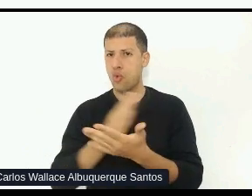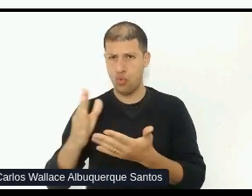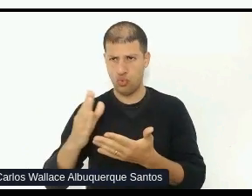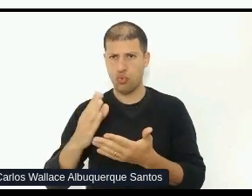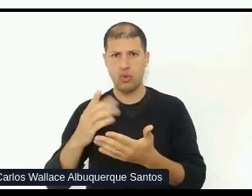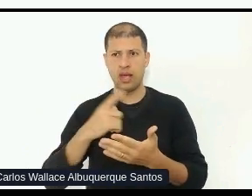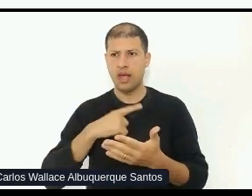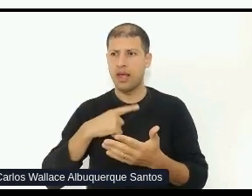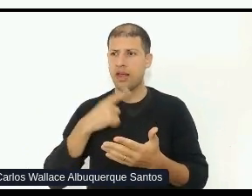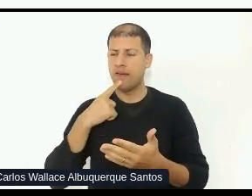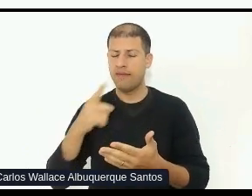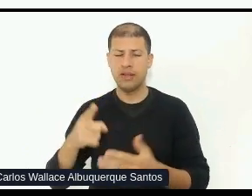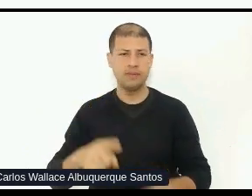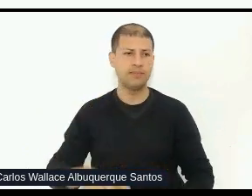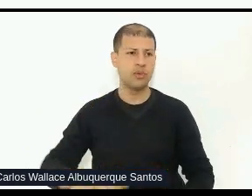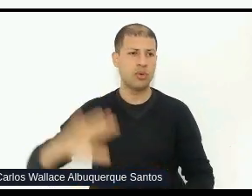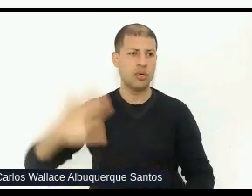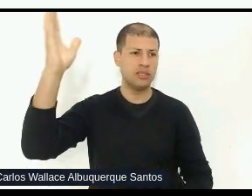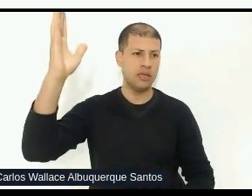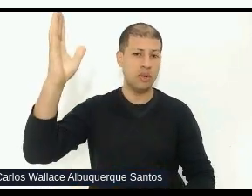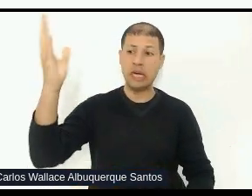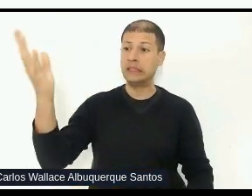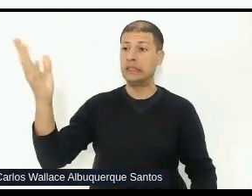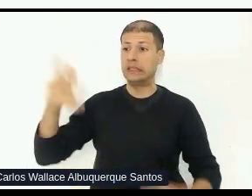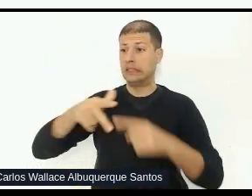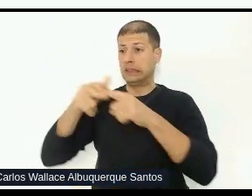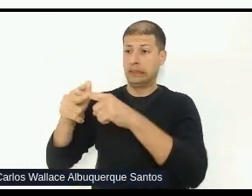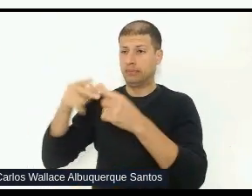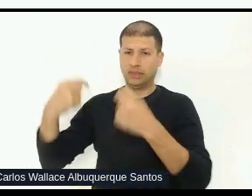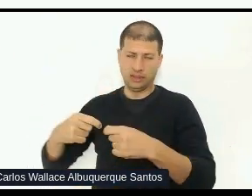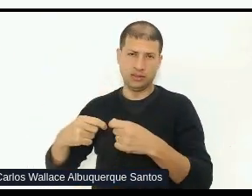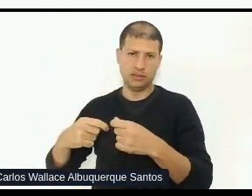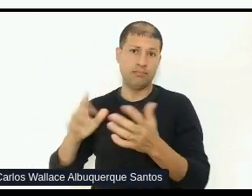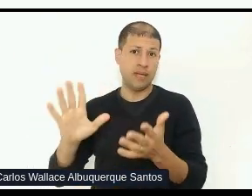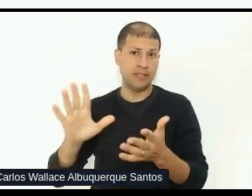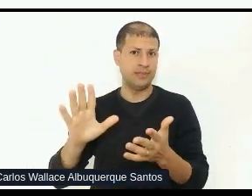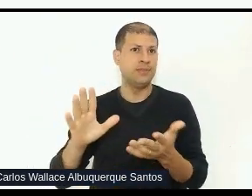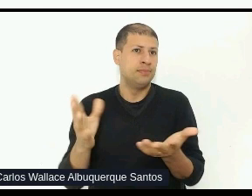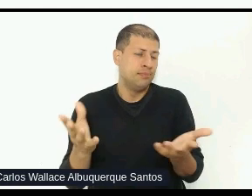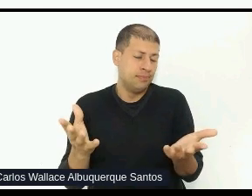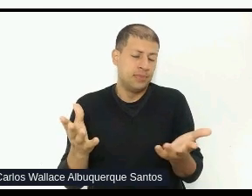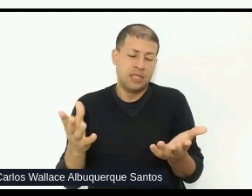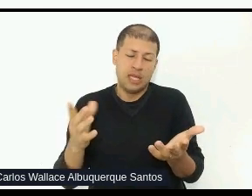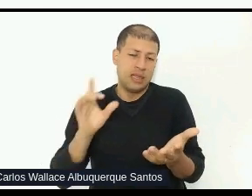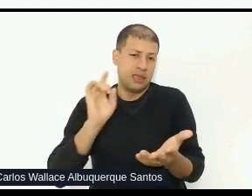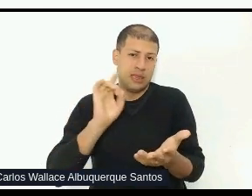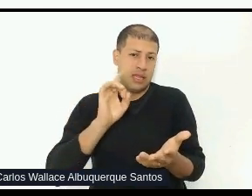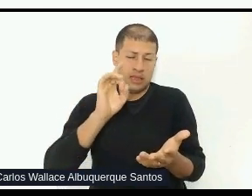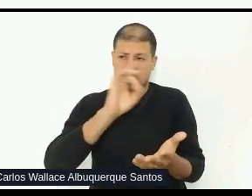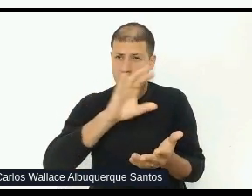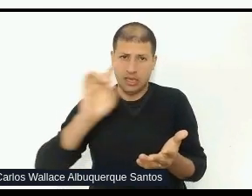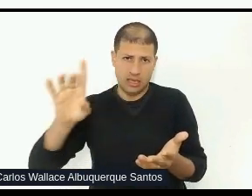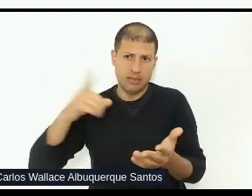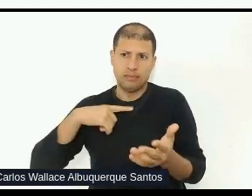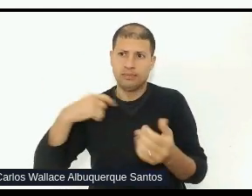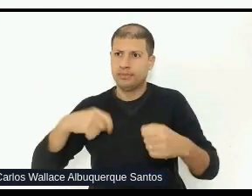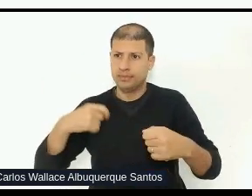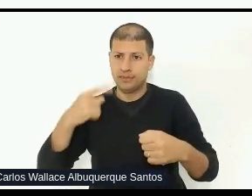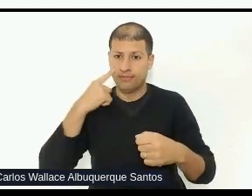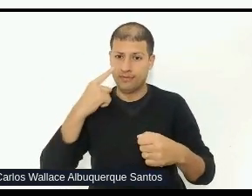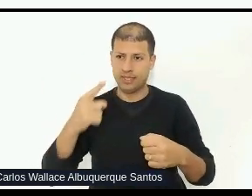maneira reativas, mas elas podem ser uma excelente oportunidade da própria organização colocar isso na agenda de maneira